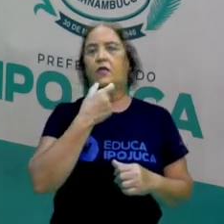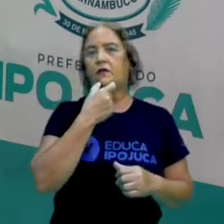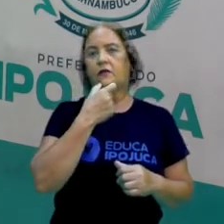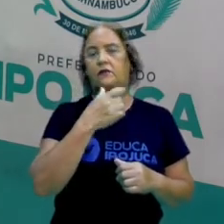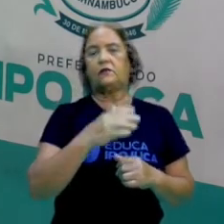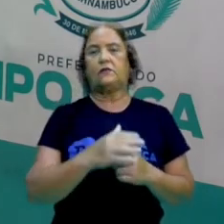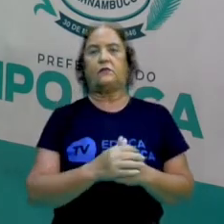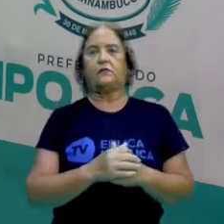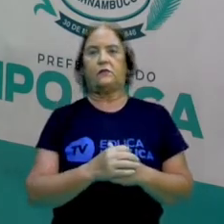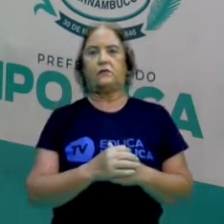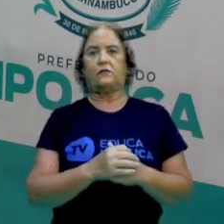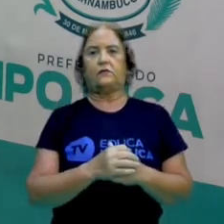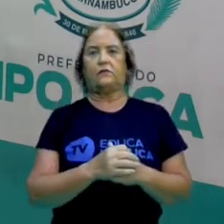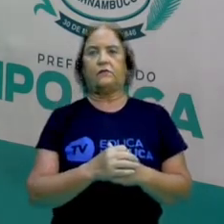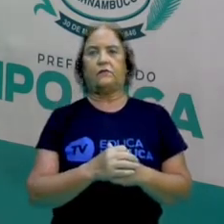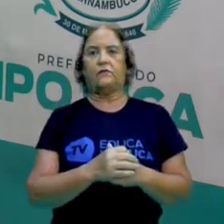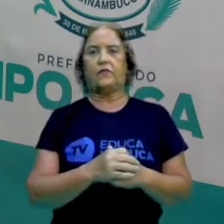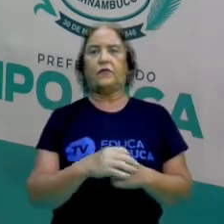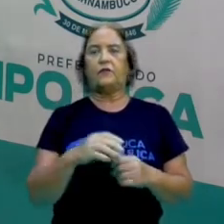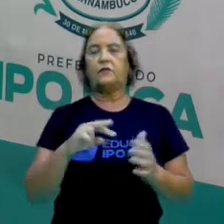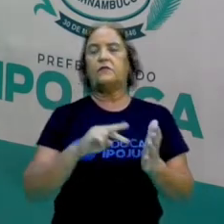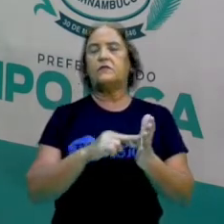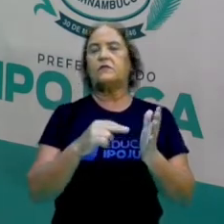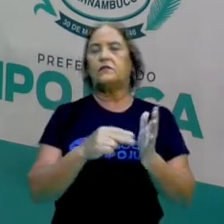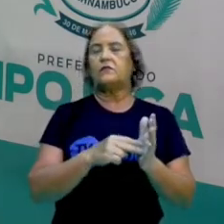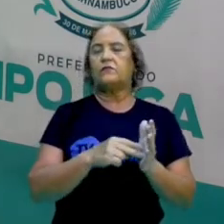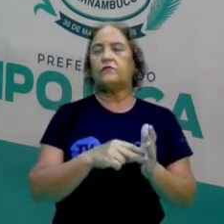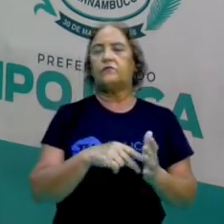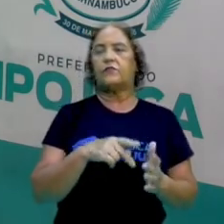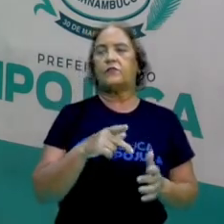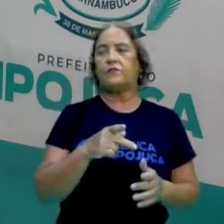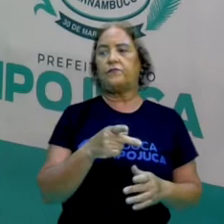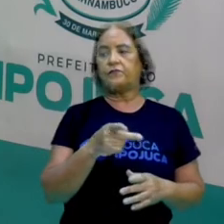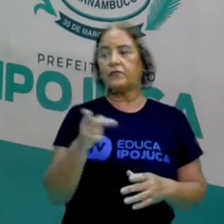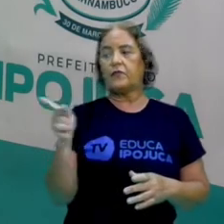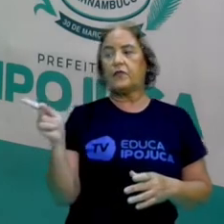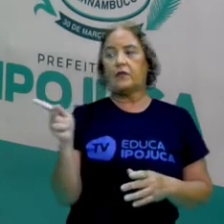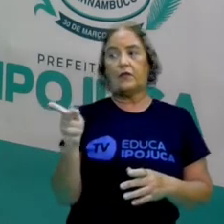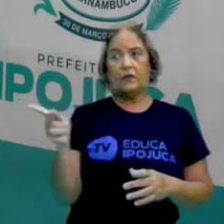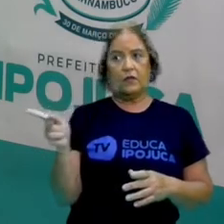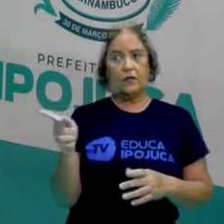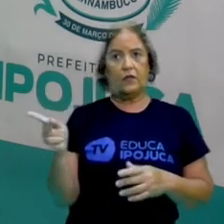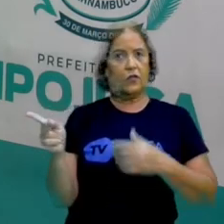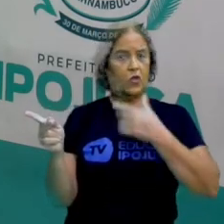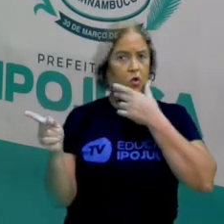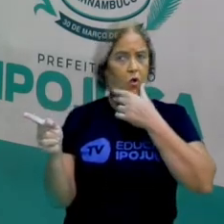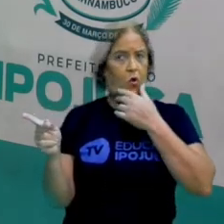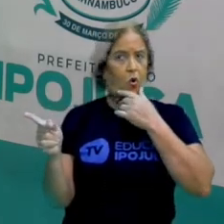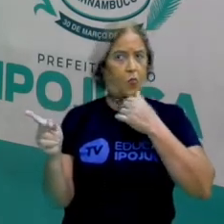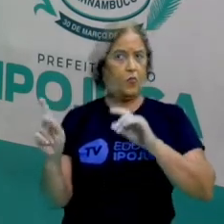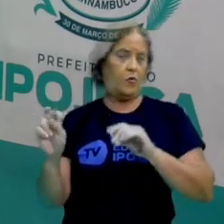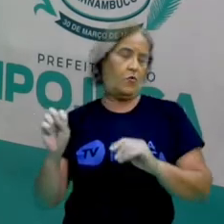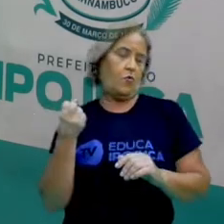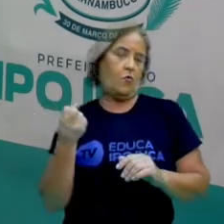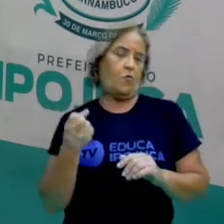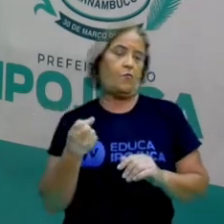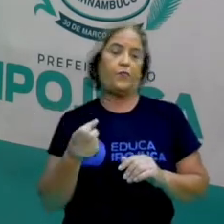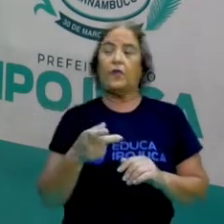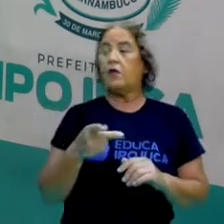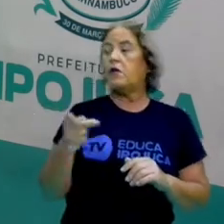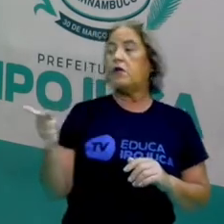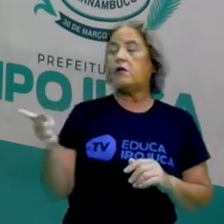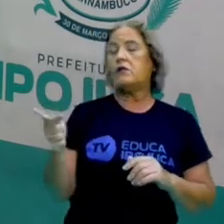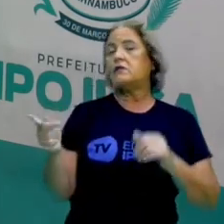vamos traduzir como eles e elas. E pode ser utilizado tanto com pessoas, como também com animais, objetos e fenômenos